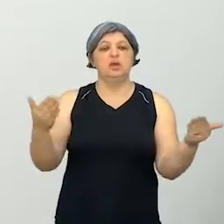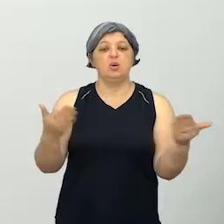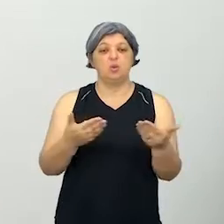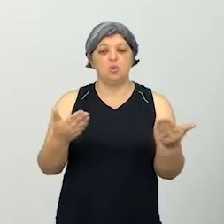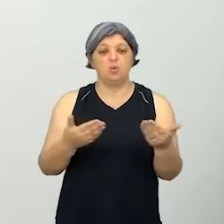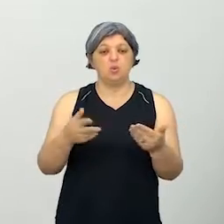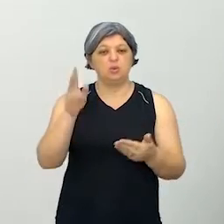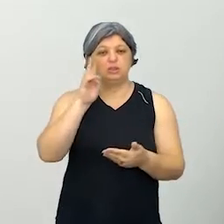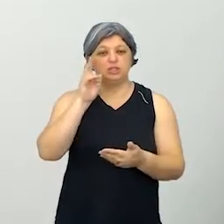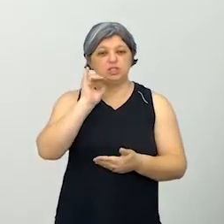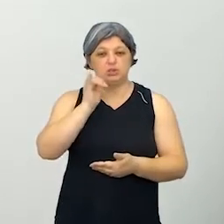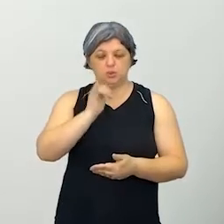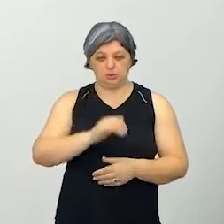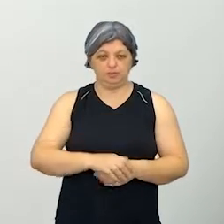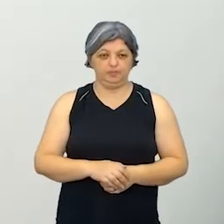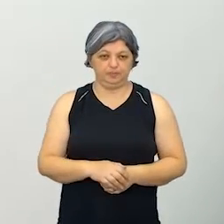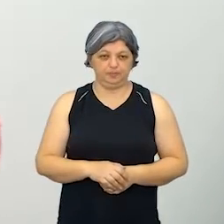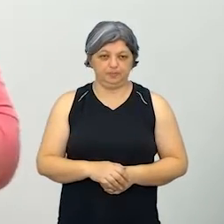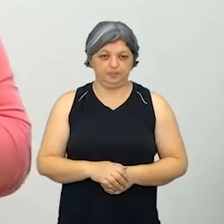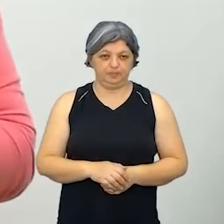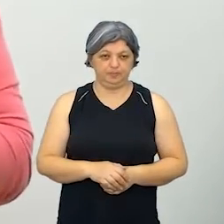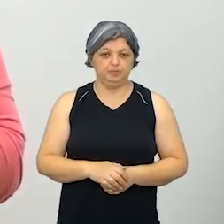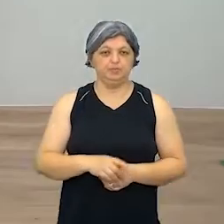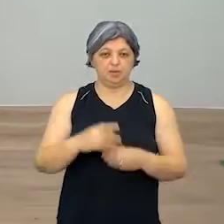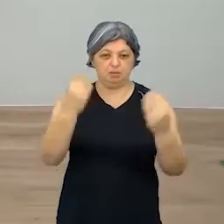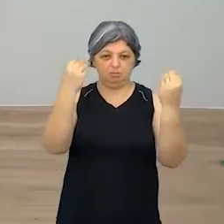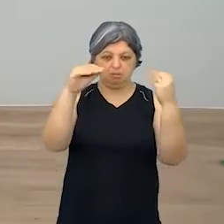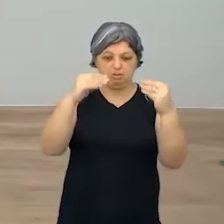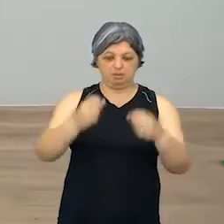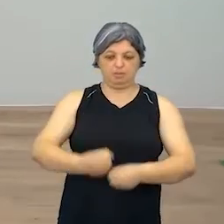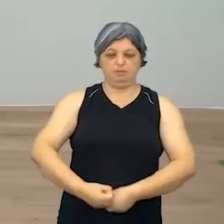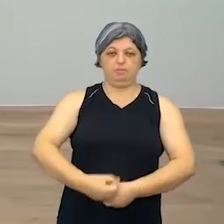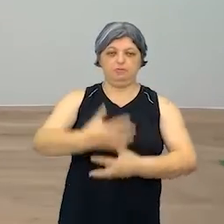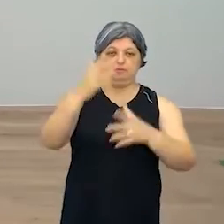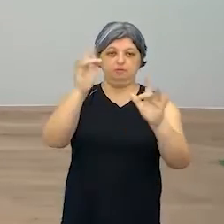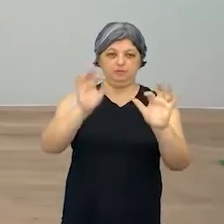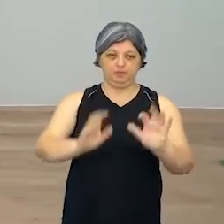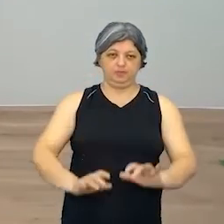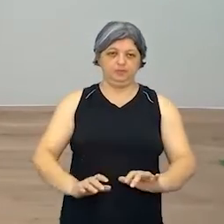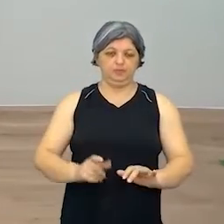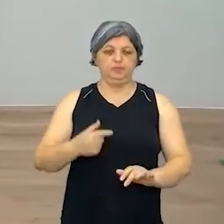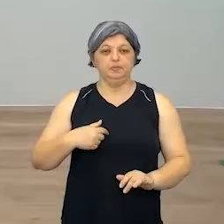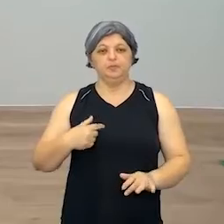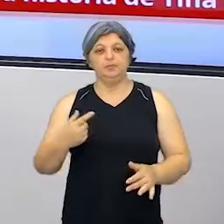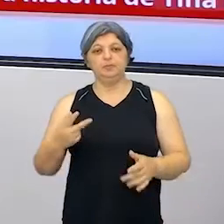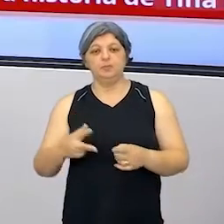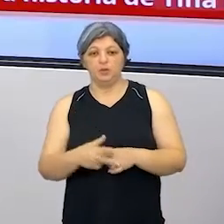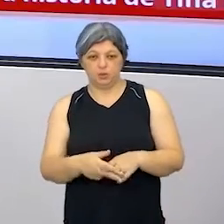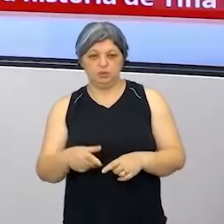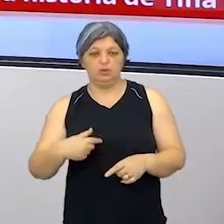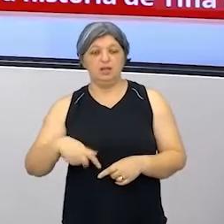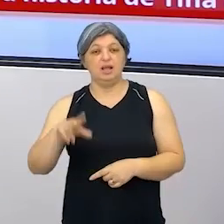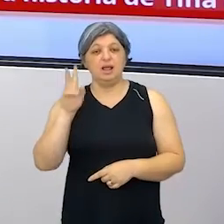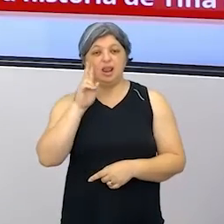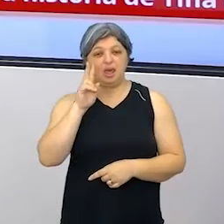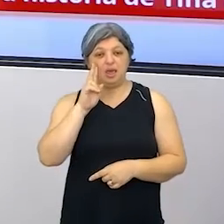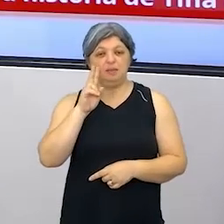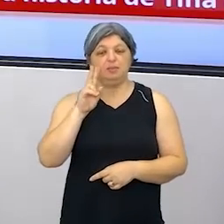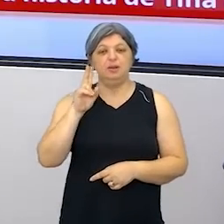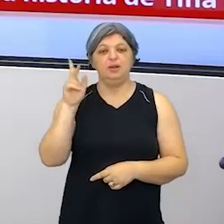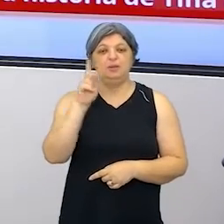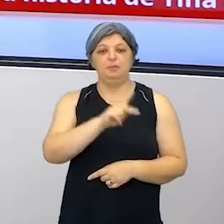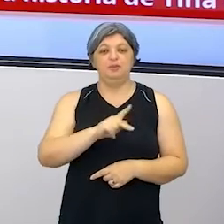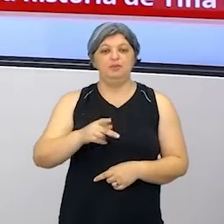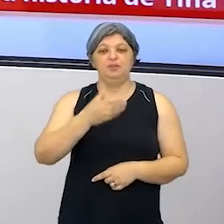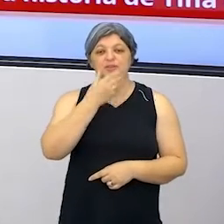da história? Enquanto eles estão colocando, eu vou relembrar aqui, ó, vou me corrigir e relembrar que o professor Davidson, era